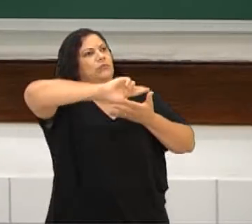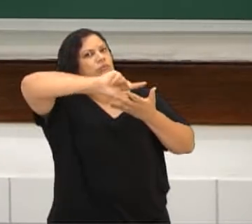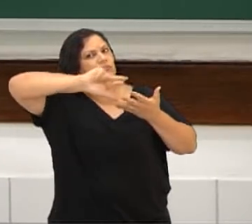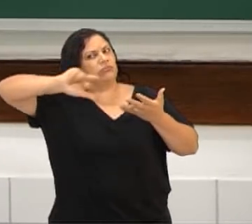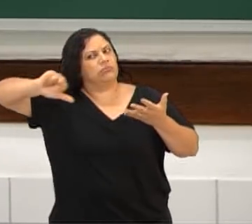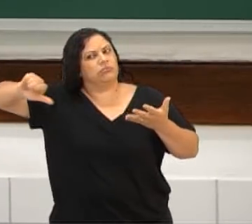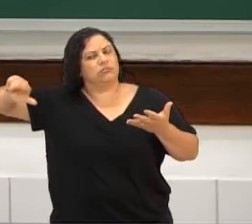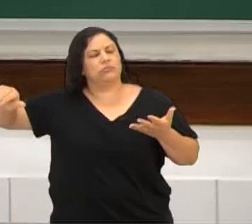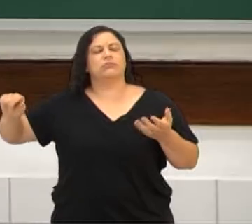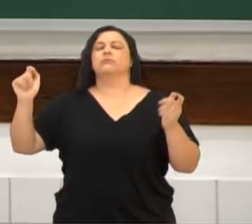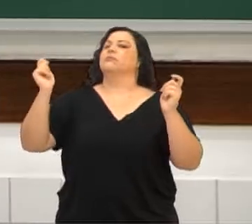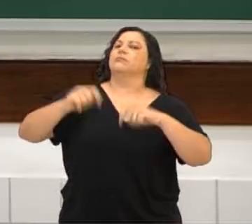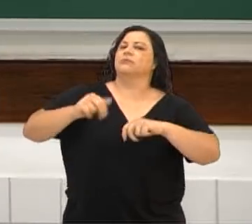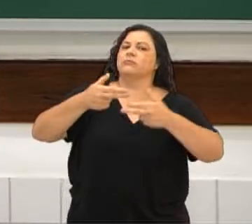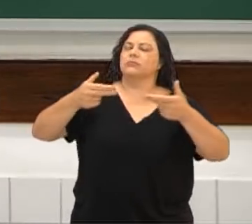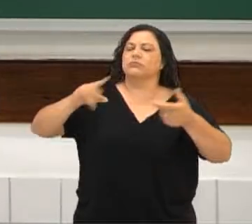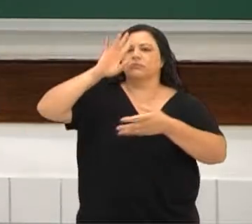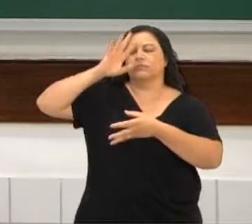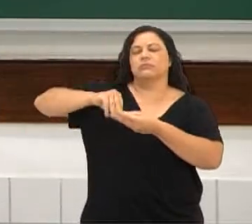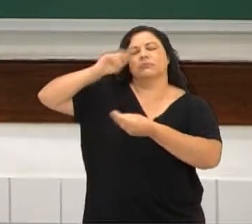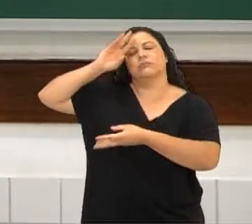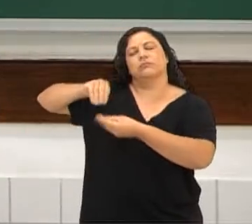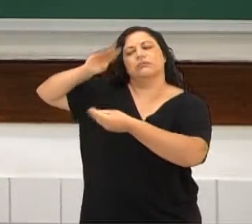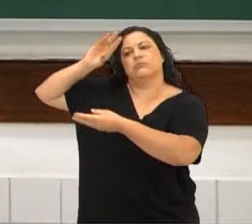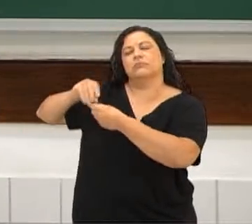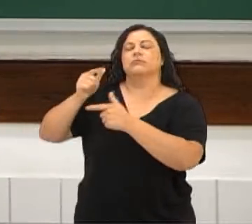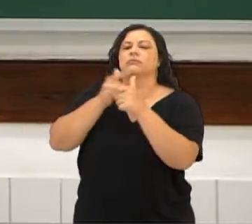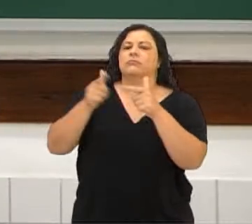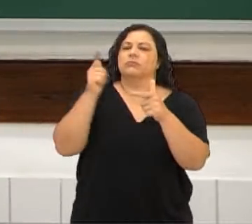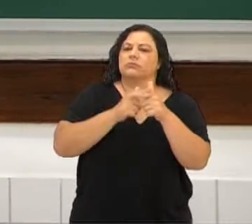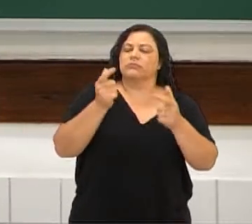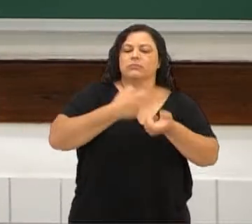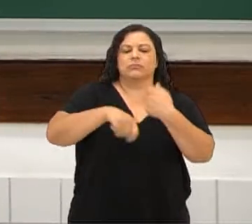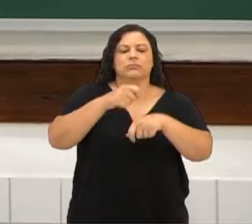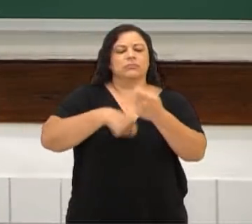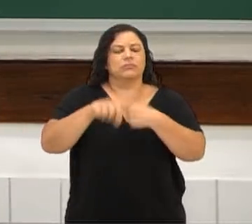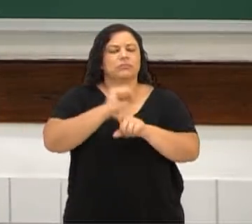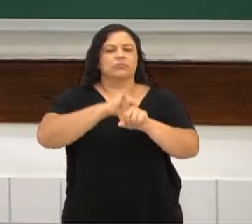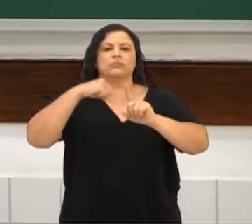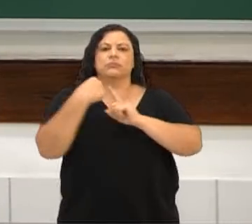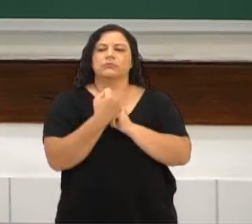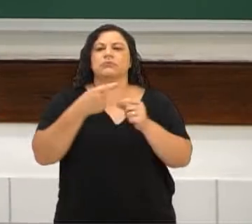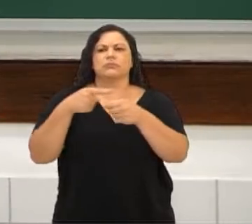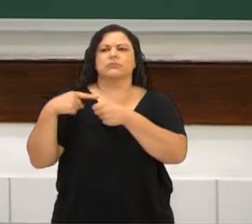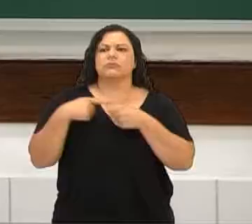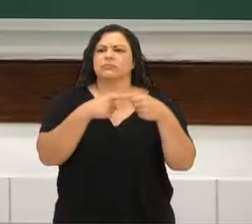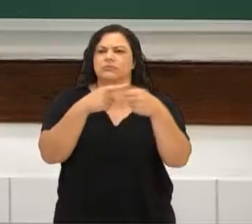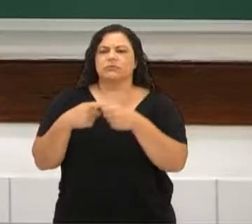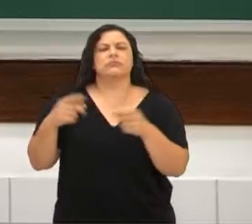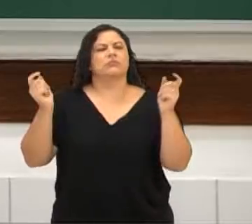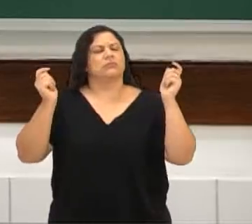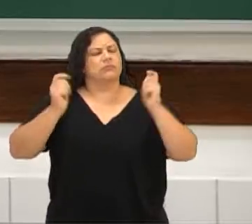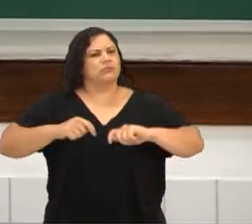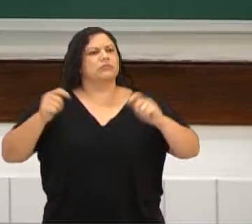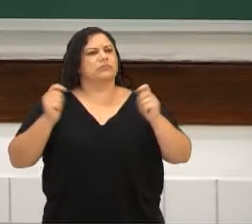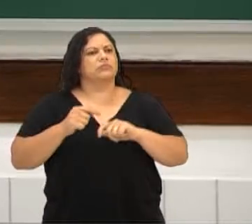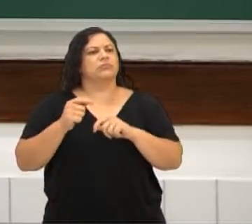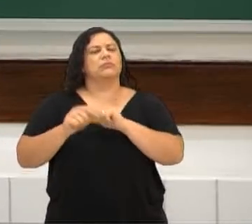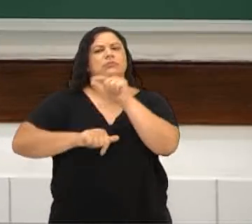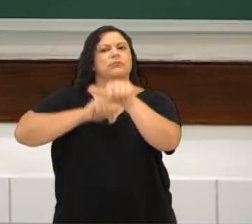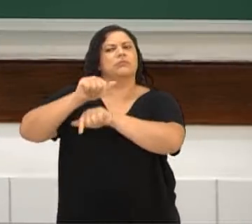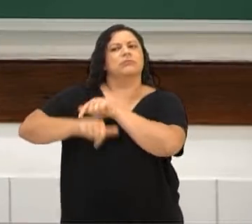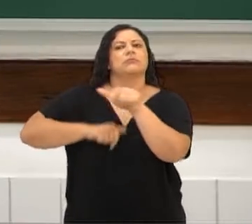lá funcionando, resolvendo os problemas econômicos, sociais, urbanos, né? Elas agem